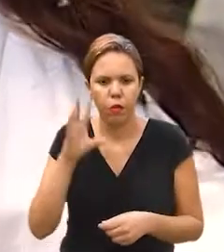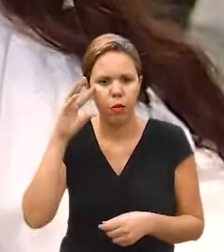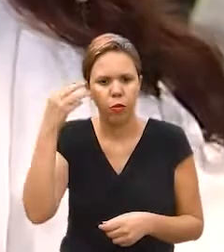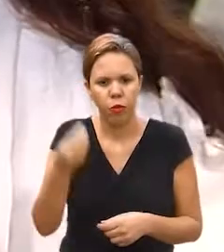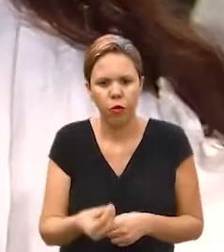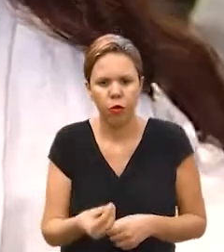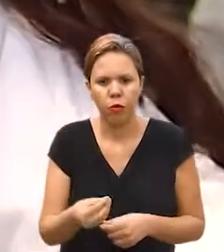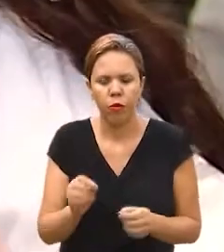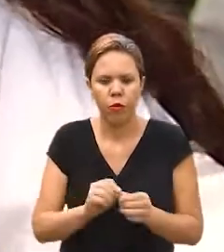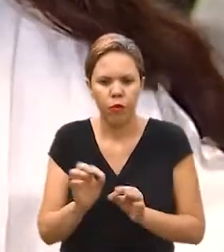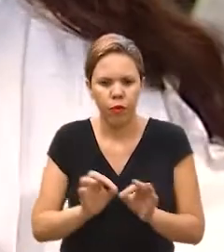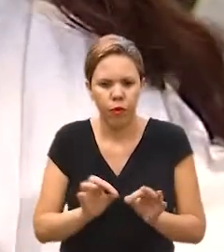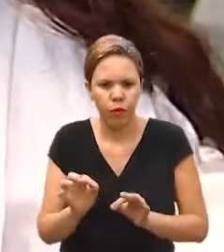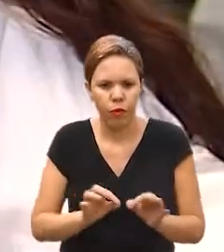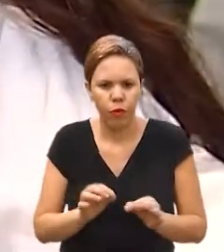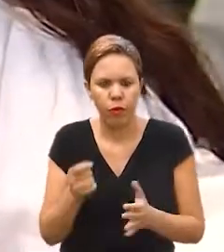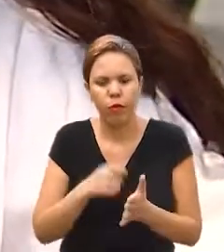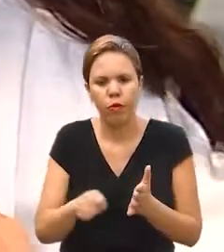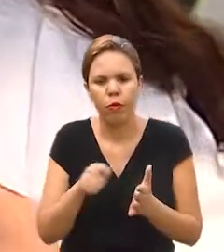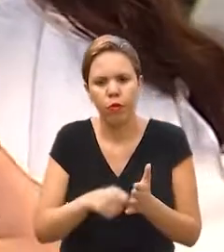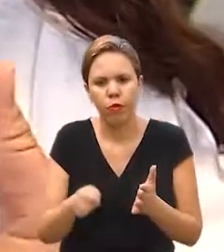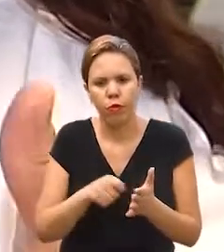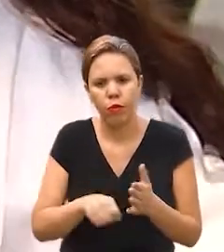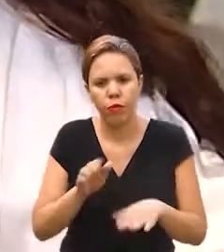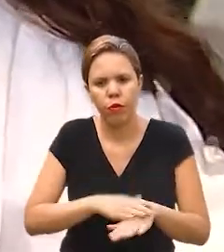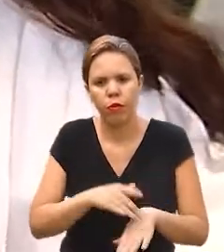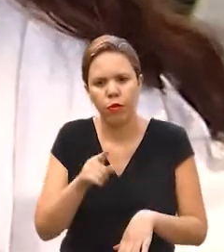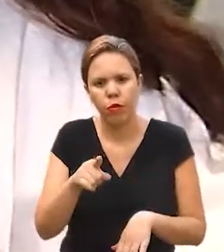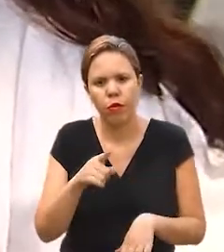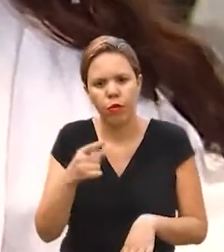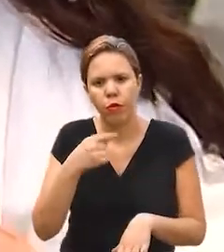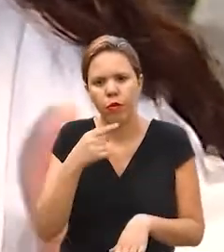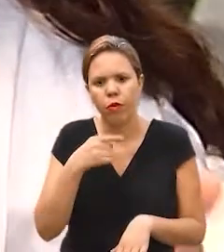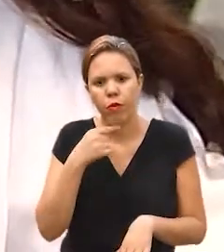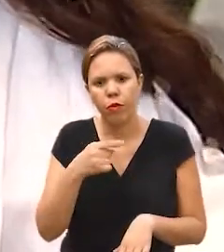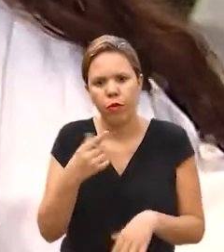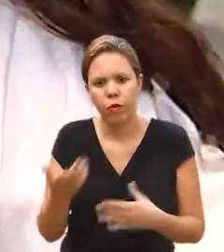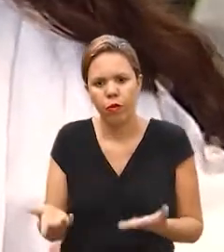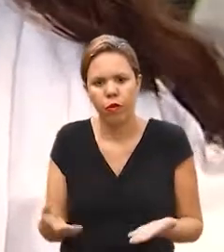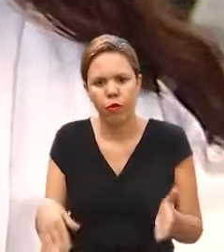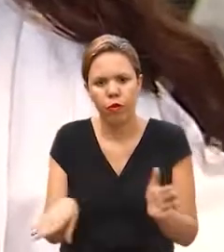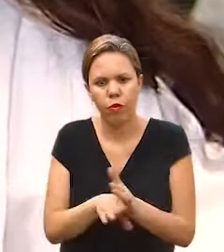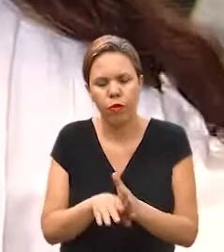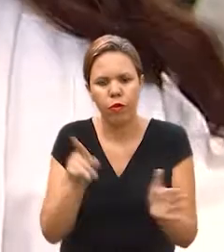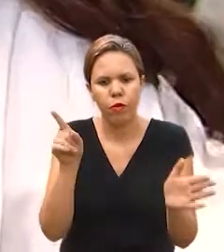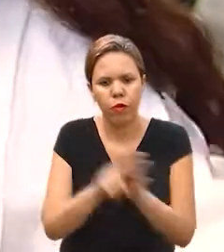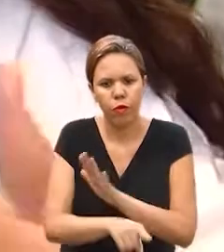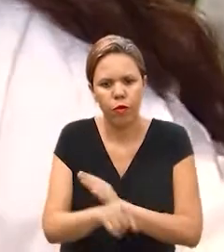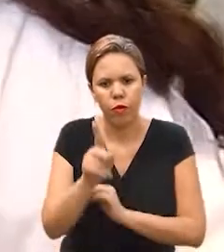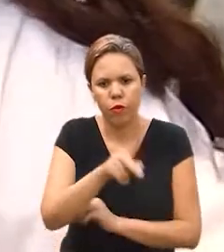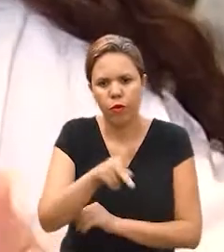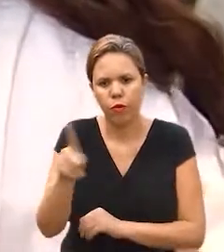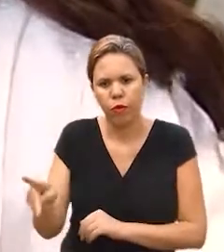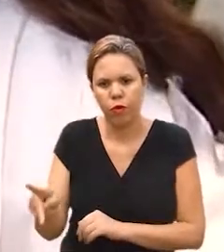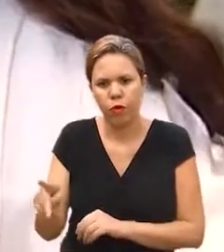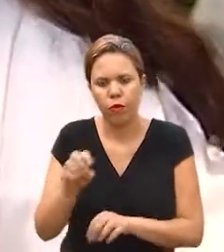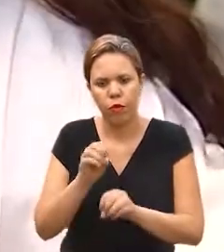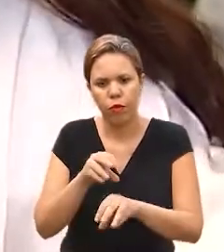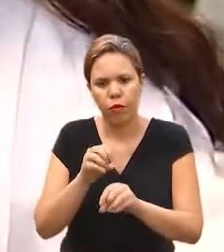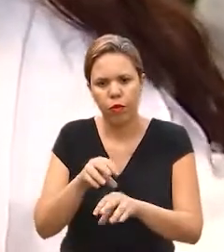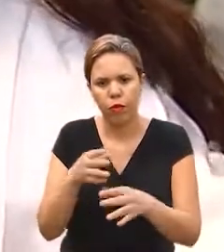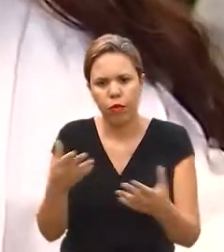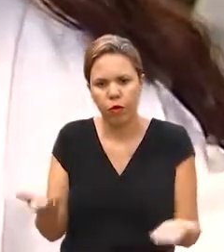entendendo, o que você está fazendo, o que você está escrevendo. Se você está em dúvida, você chega, pergunta para o professor te